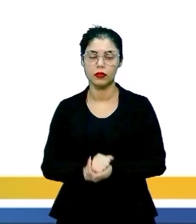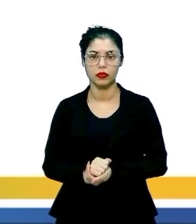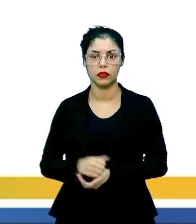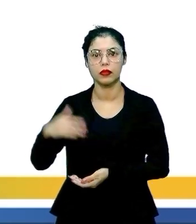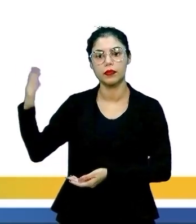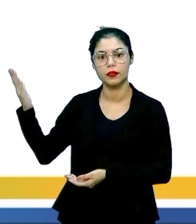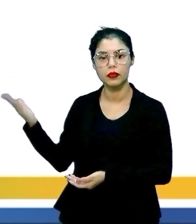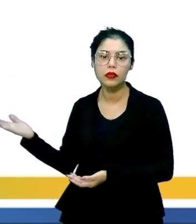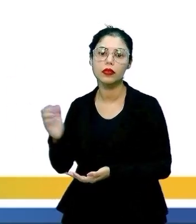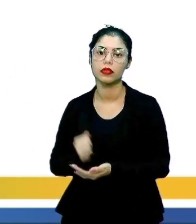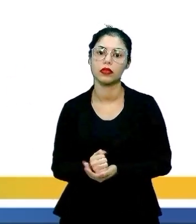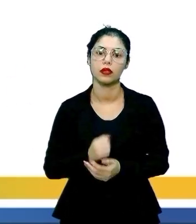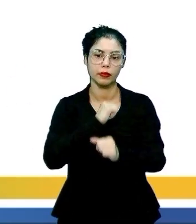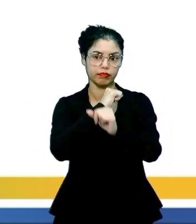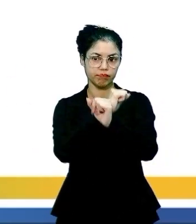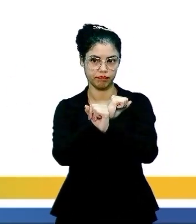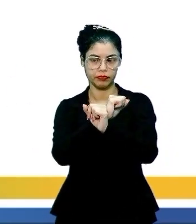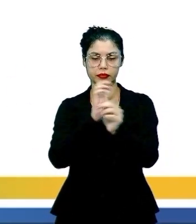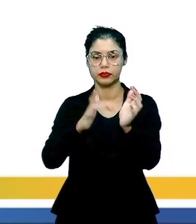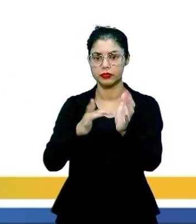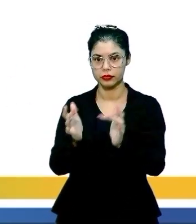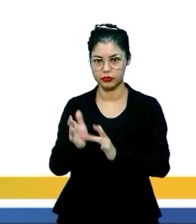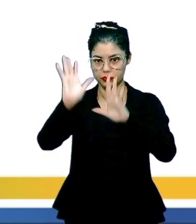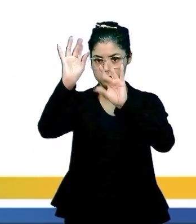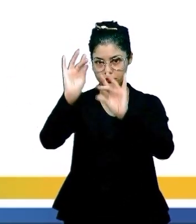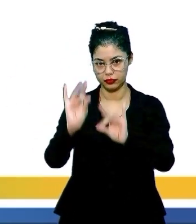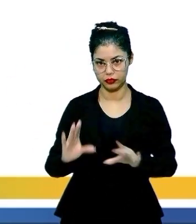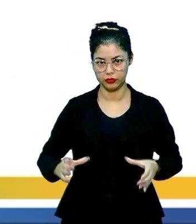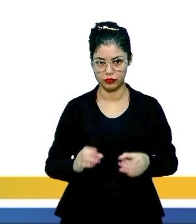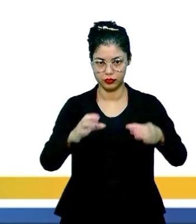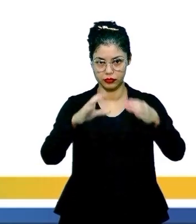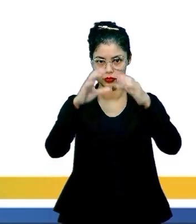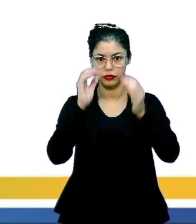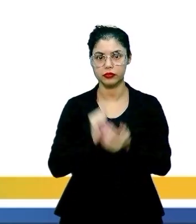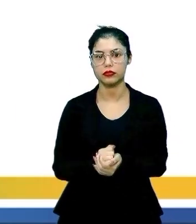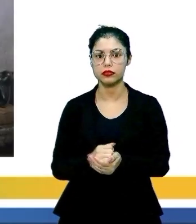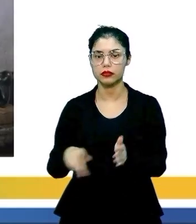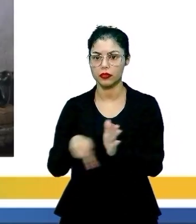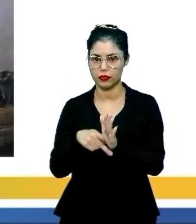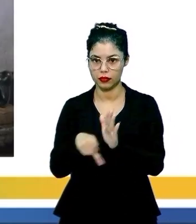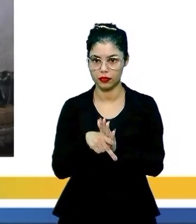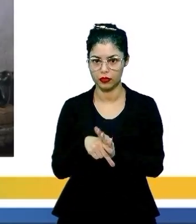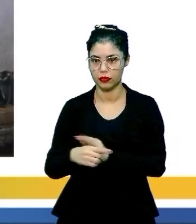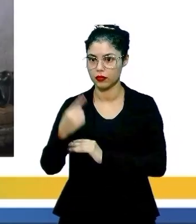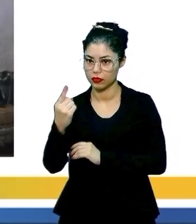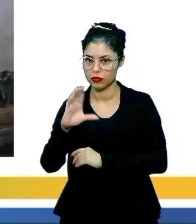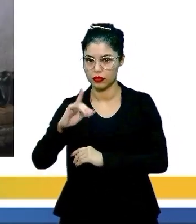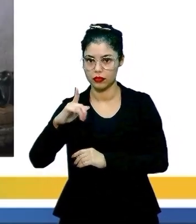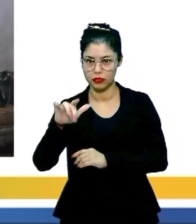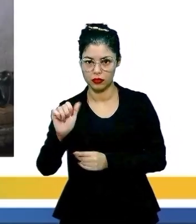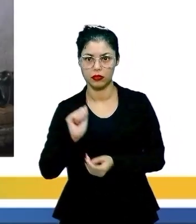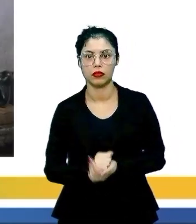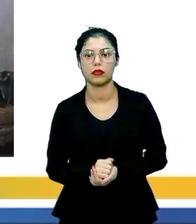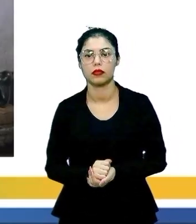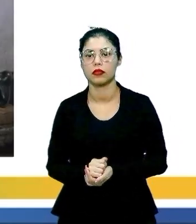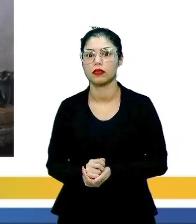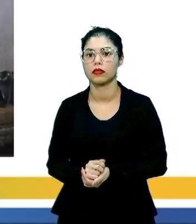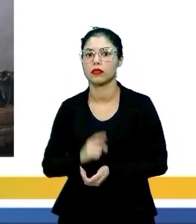vigília. Depois eu tenho, quando Jesus é aprisionado, cada escultura dessa, cada conjunto desse está em uma capela. Depois eu